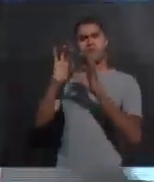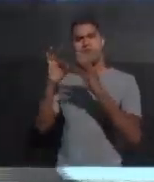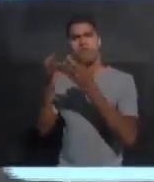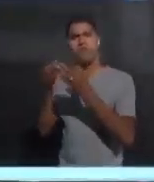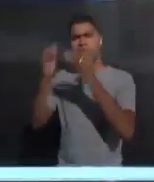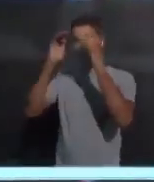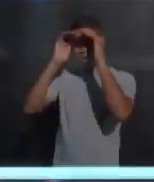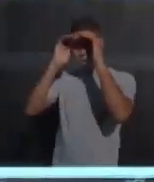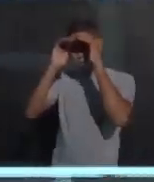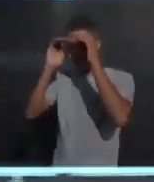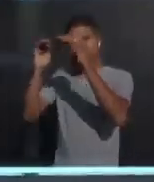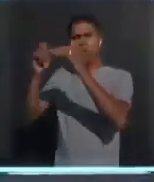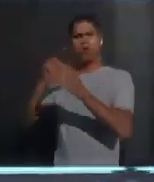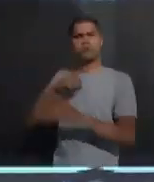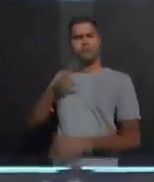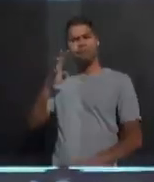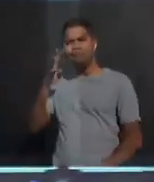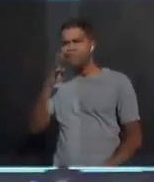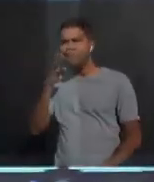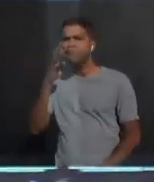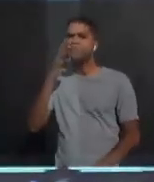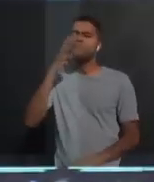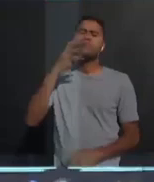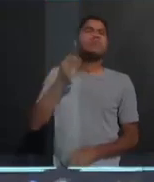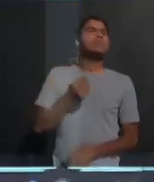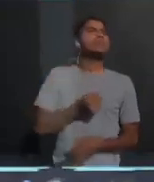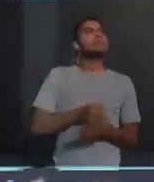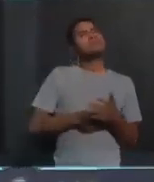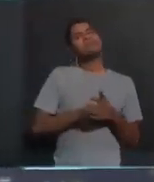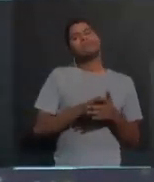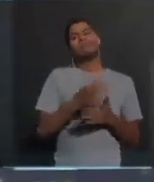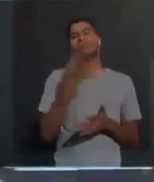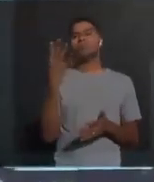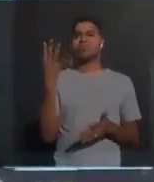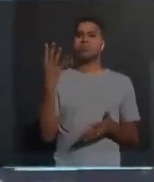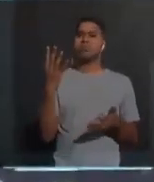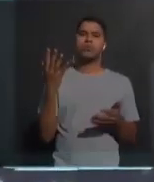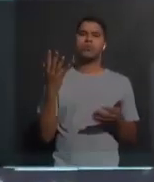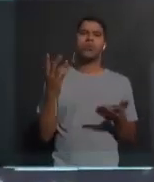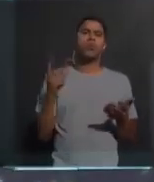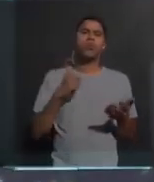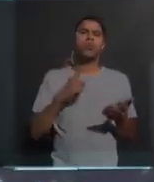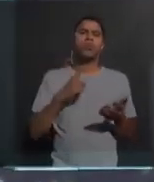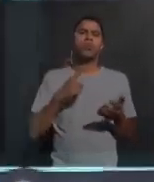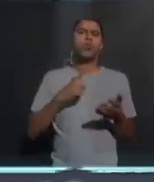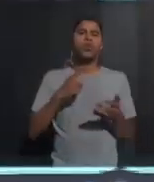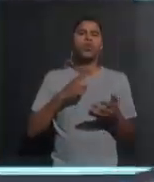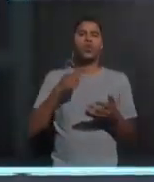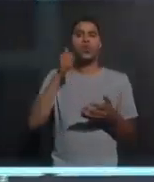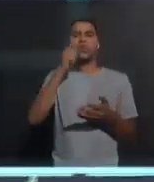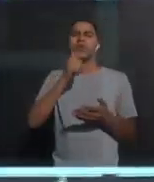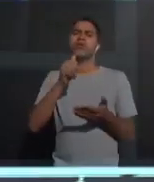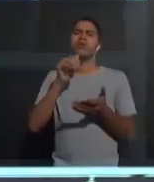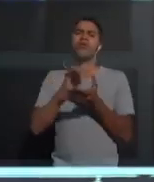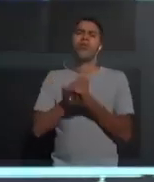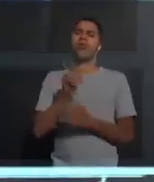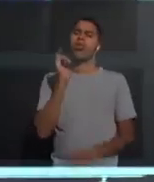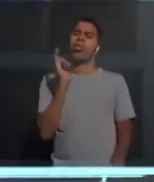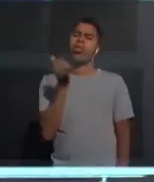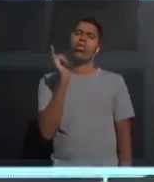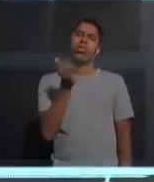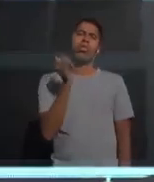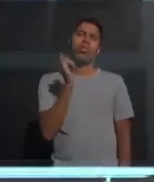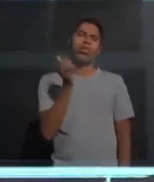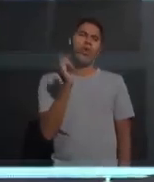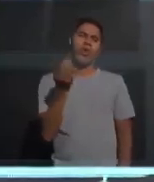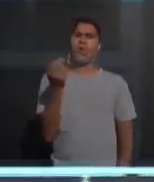respeite tem admiração quantas vezes a gente ouve é de esposas né falando que é